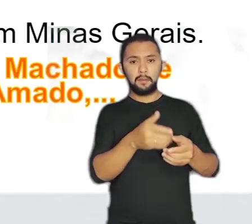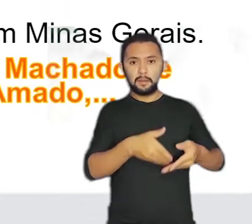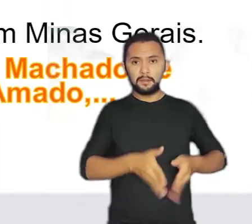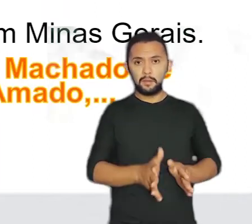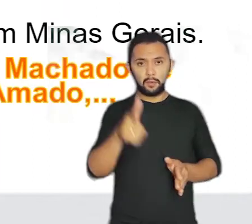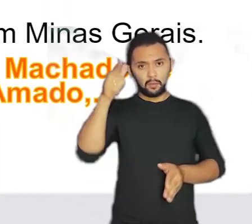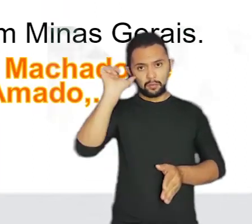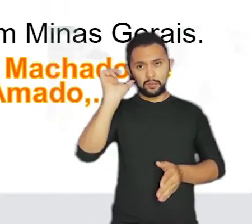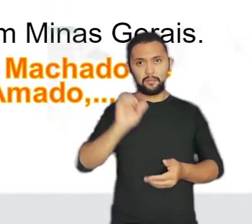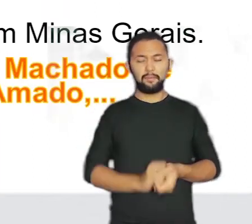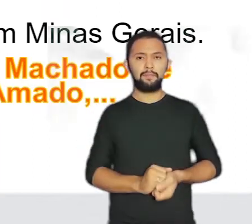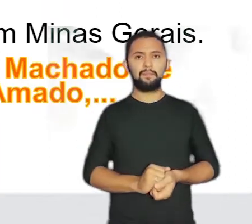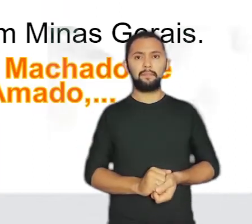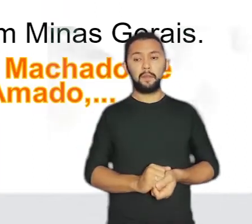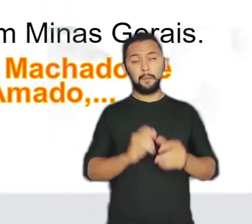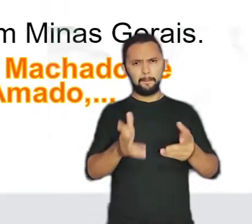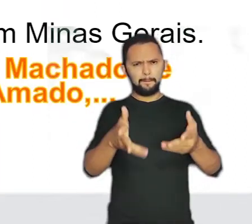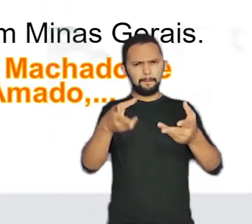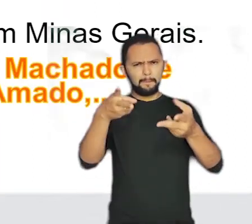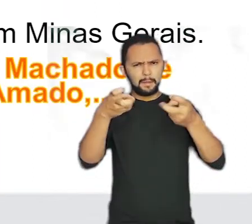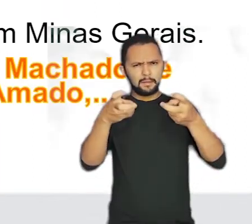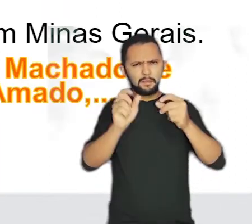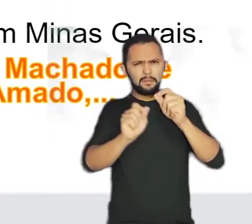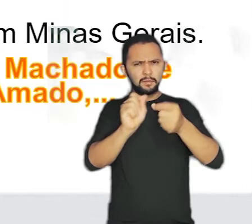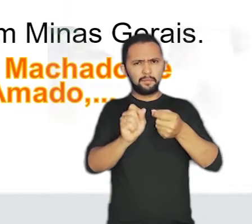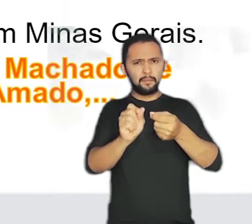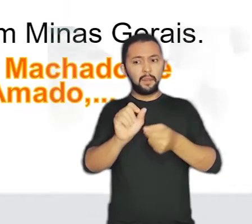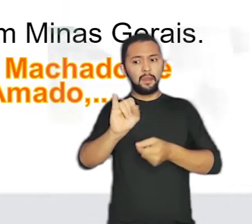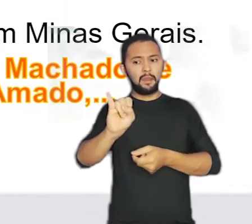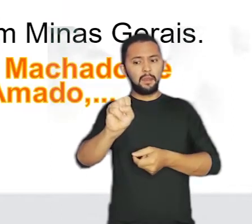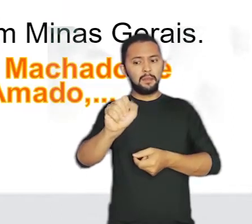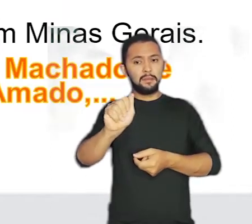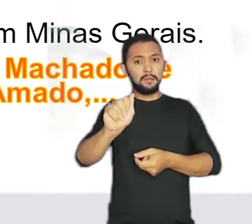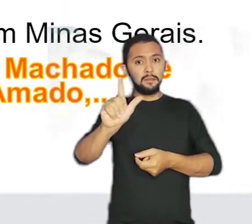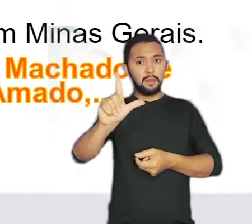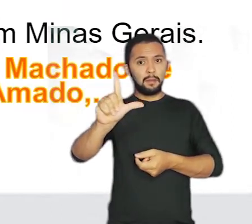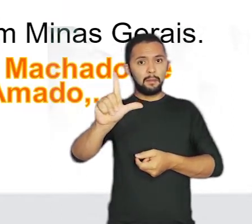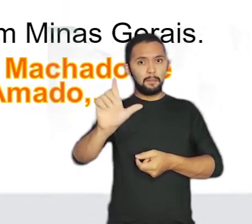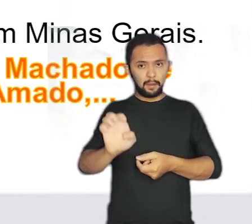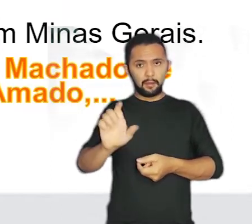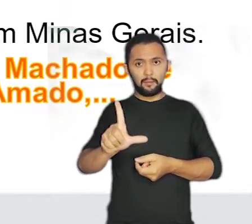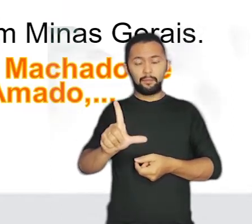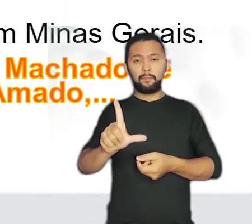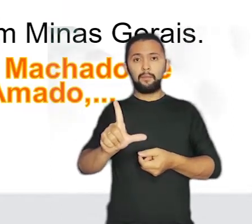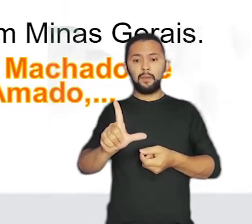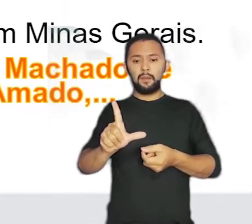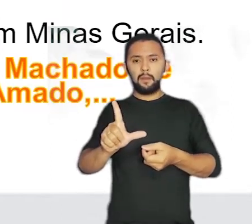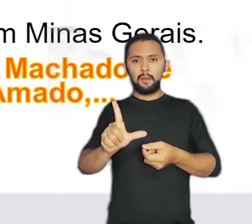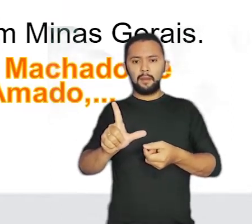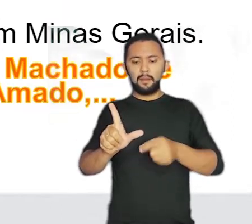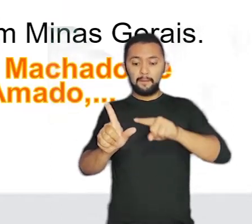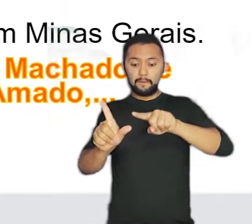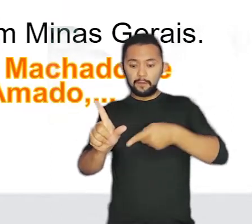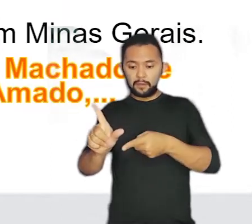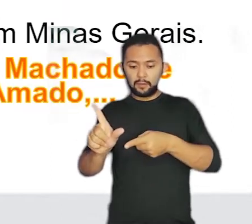posso dizer assim, ó, Isabel nasceu ontem. Mas aí você vai perguntar, que Isabel? Ah, Isabel, filha da Ana e do Renato, tá? Então